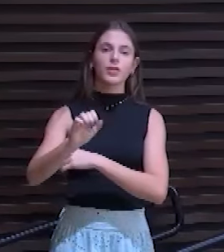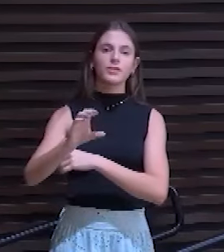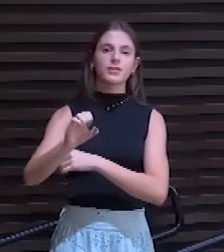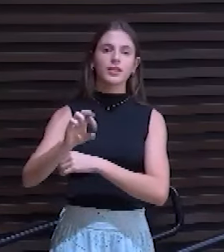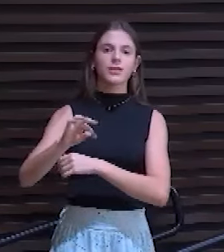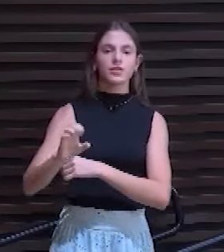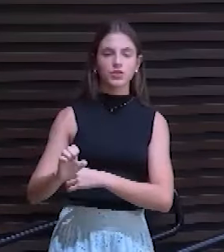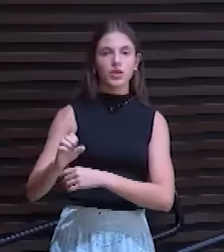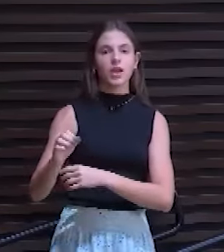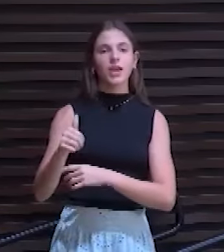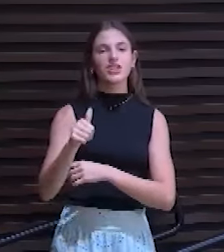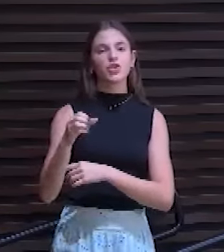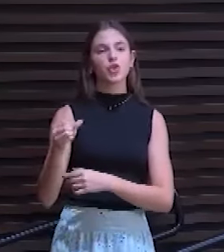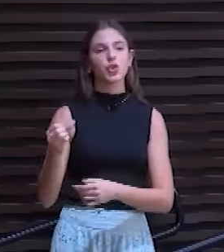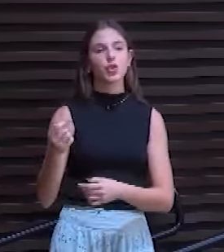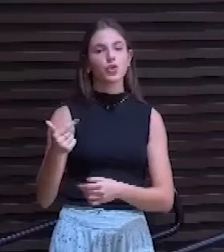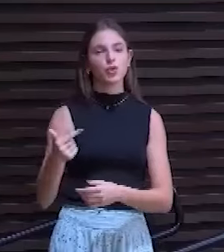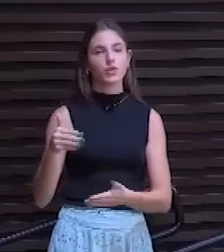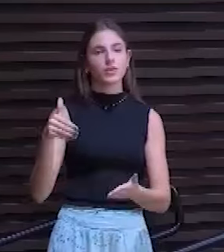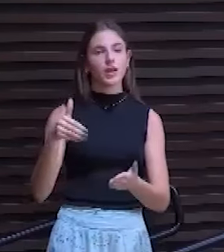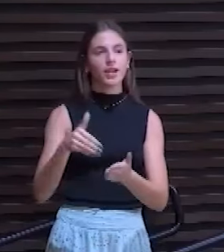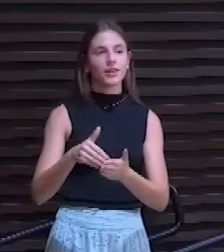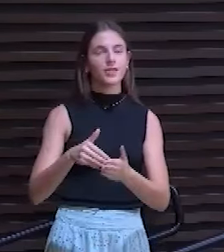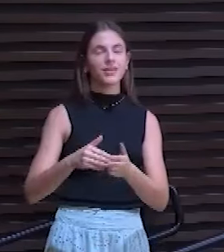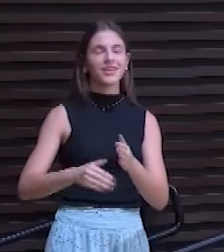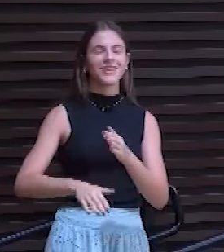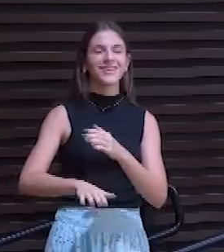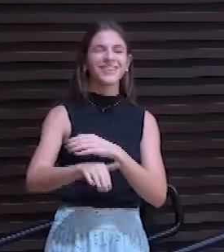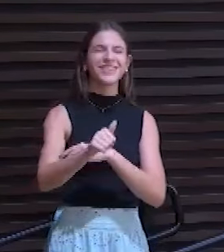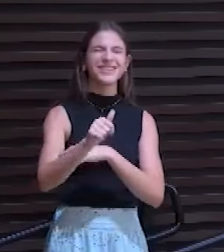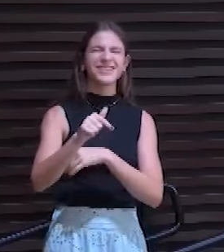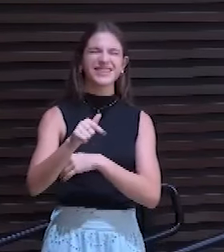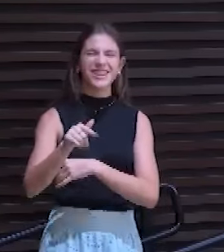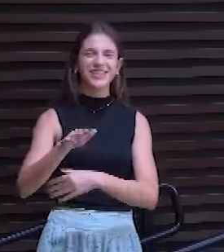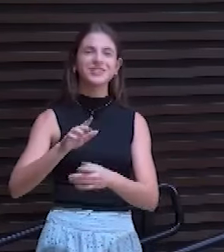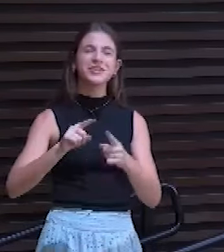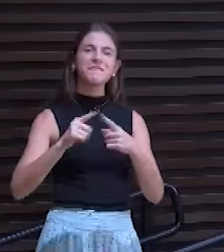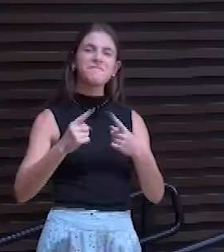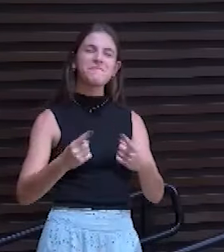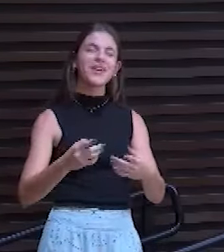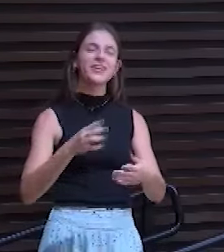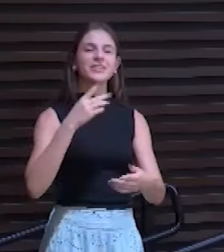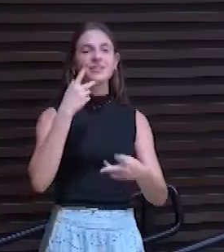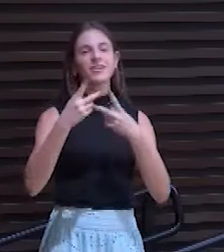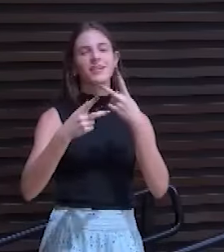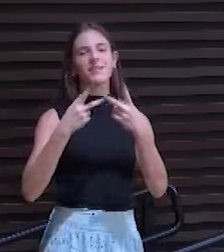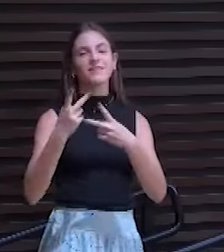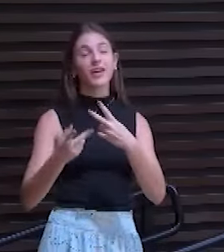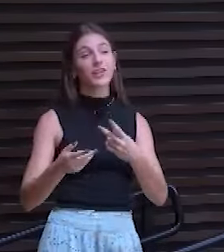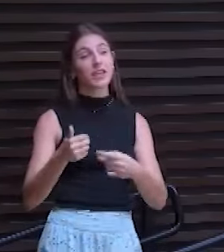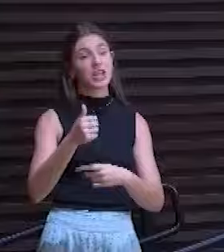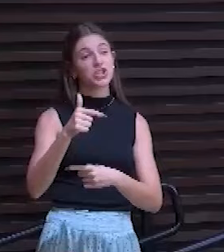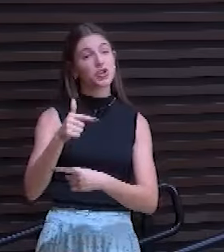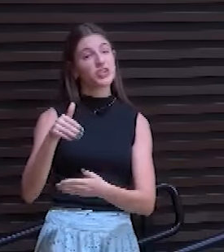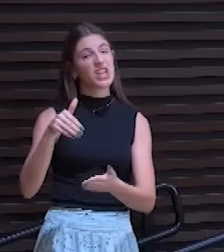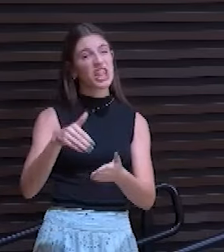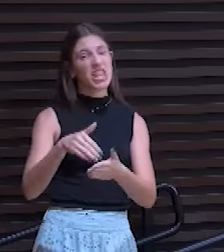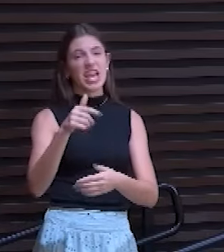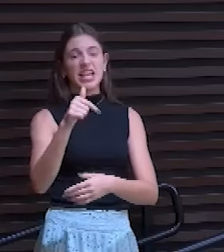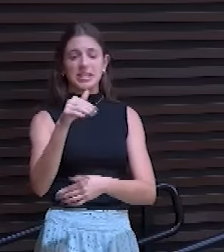há controvérsias de 12 a 70 anos, que hoje... Mas eu quero dizer para você que